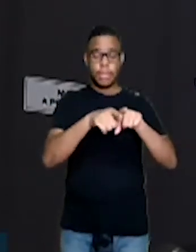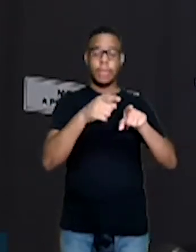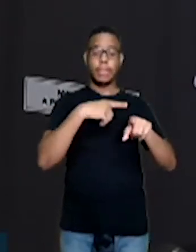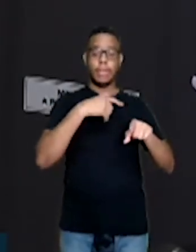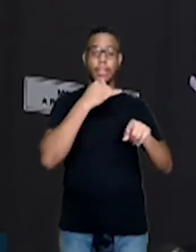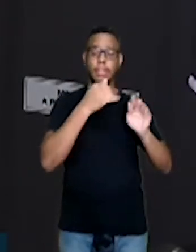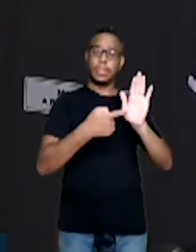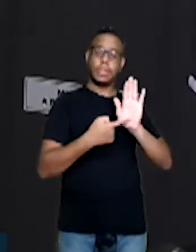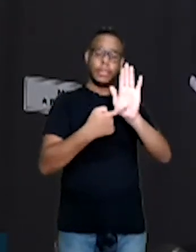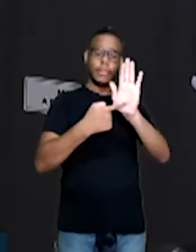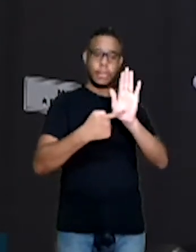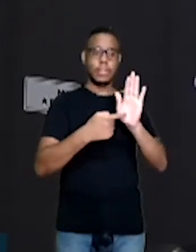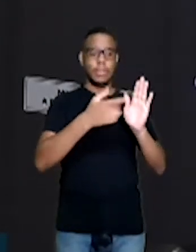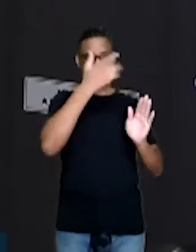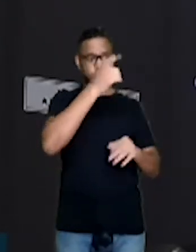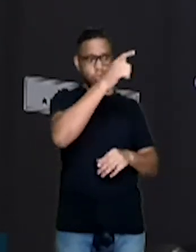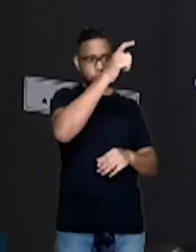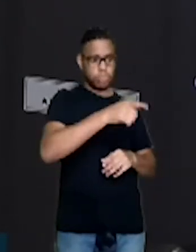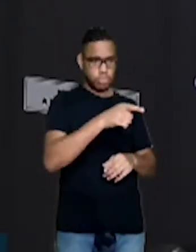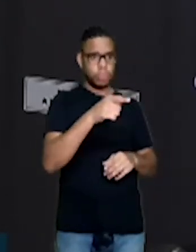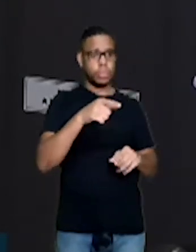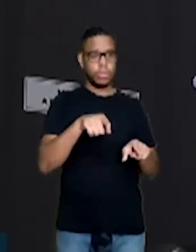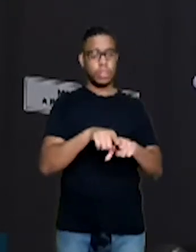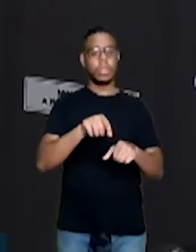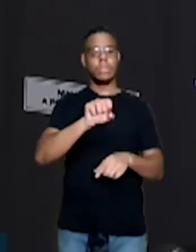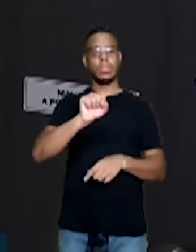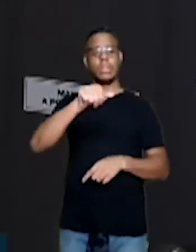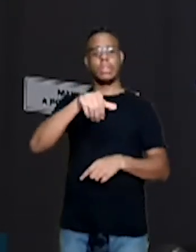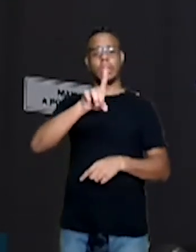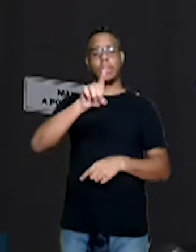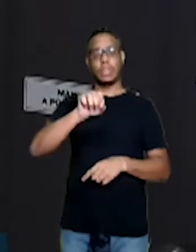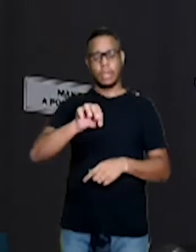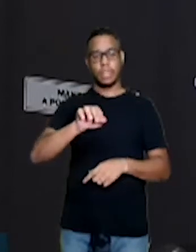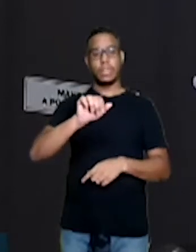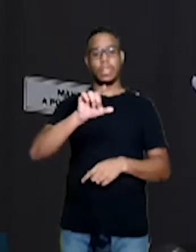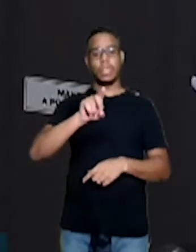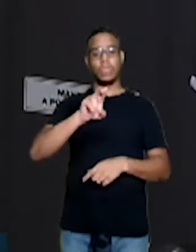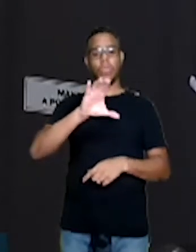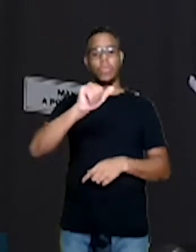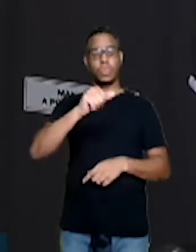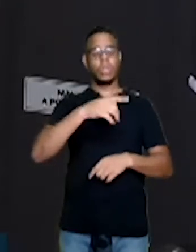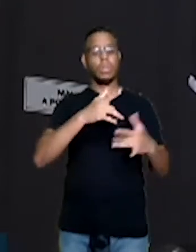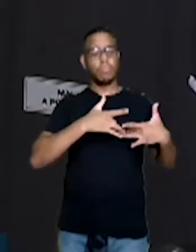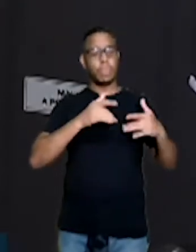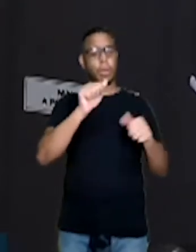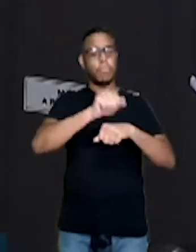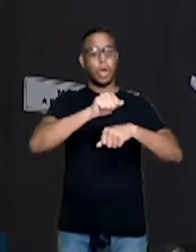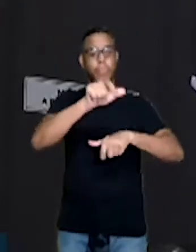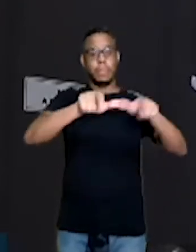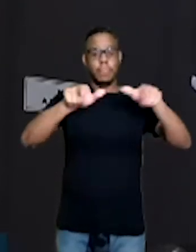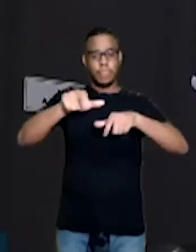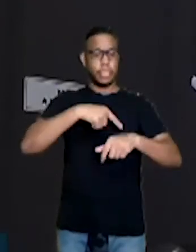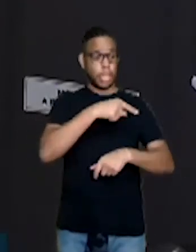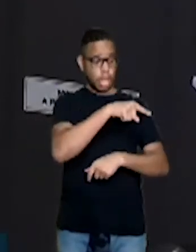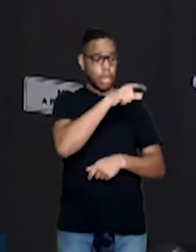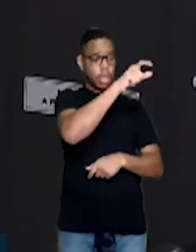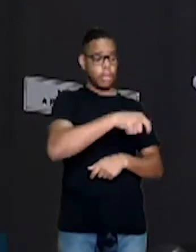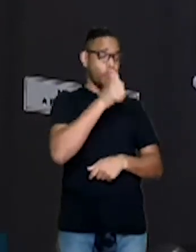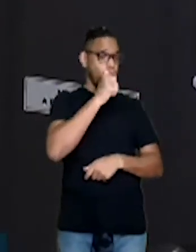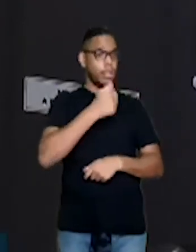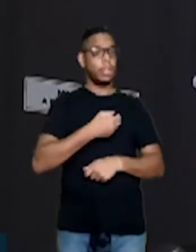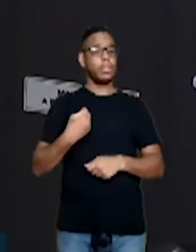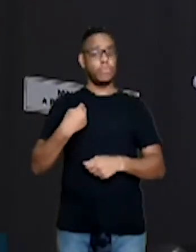vida Santa Dulce, que é a santa dos pobres, enfim, aquela que dedicou toda a sua vida na